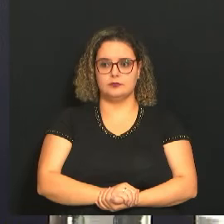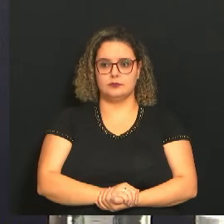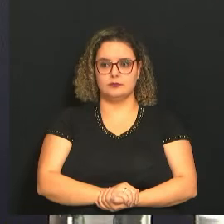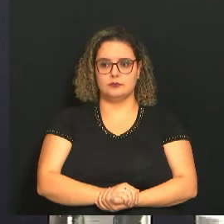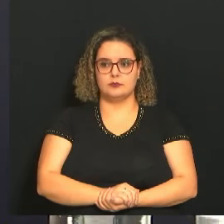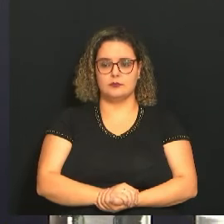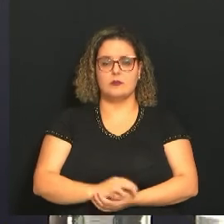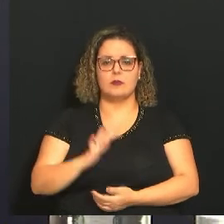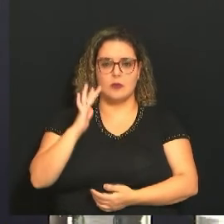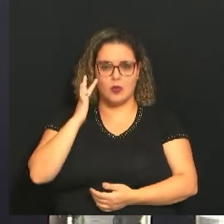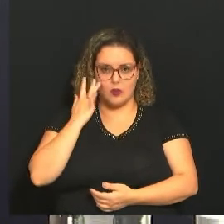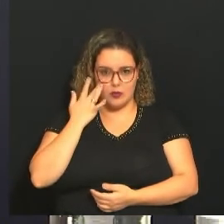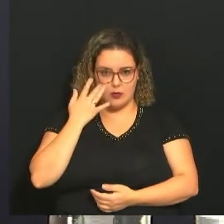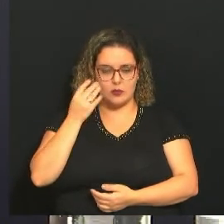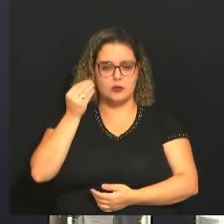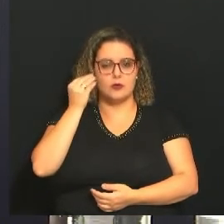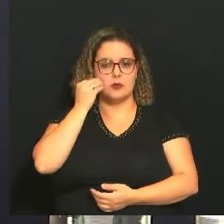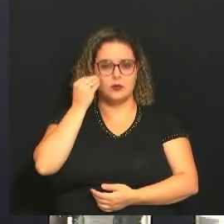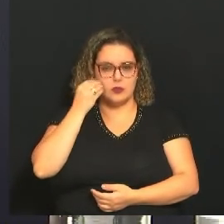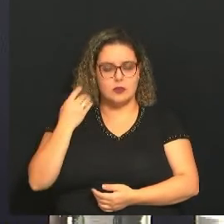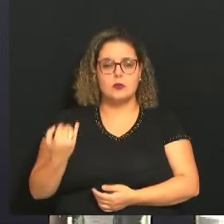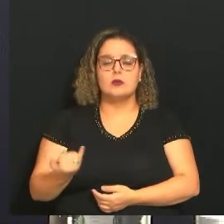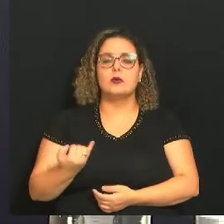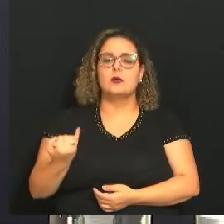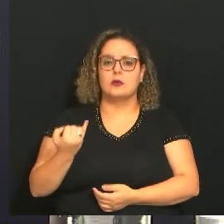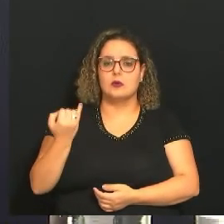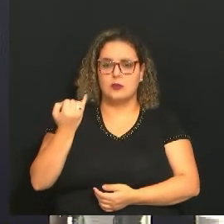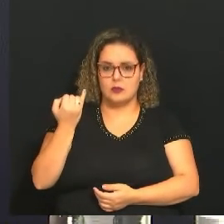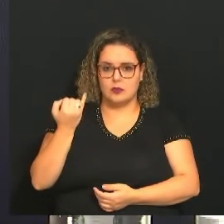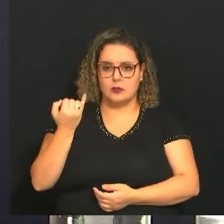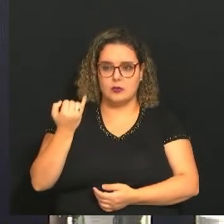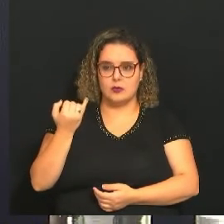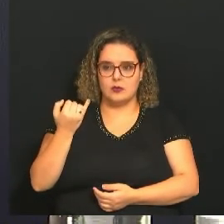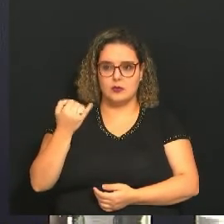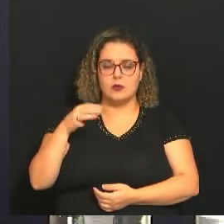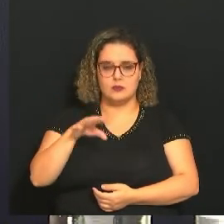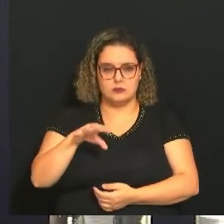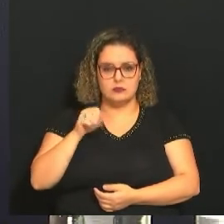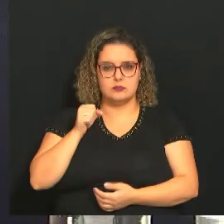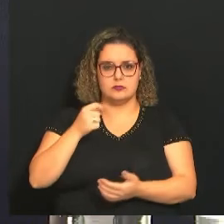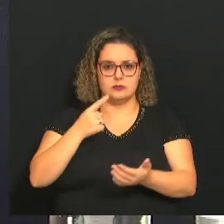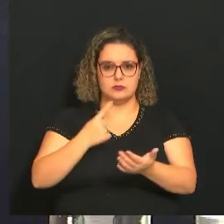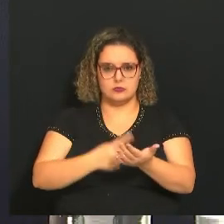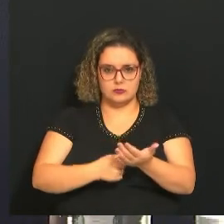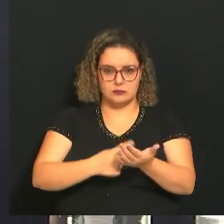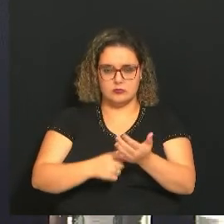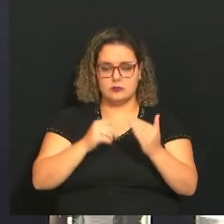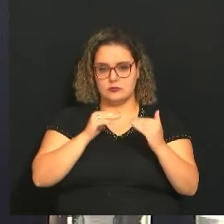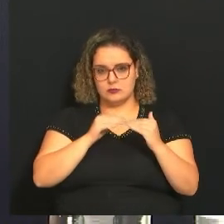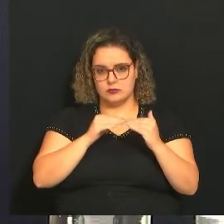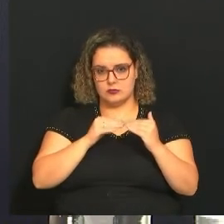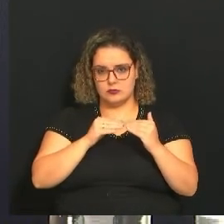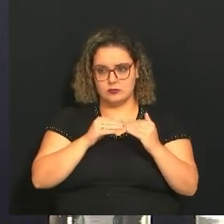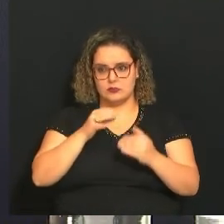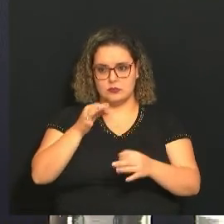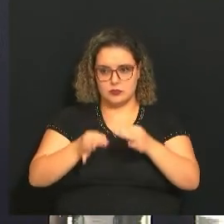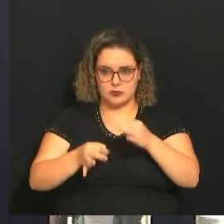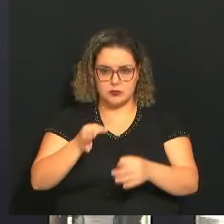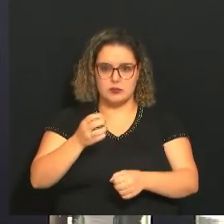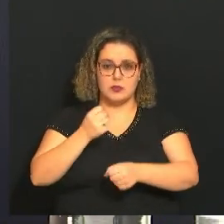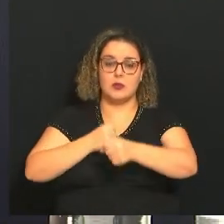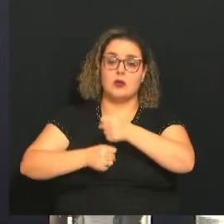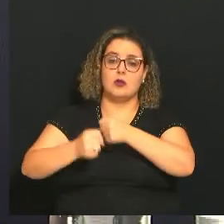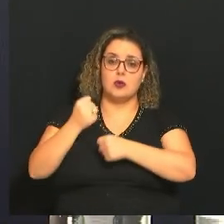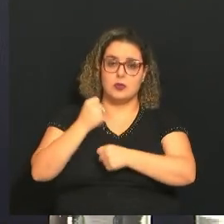gente tentar resgatar o que foi afirmado, acordado lá no acordo judicial do ano passado, que o